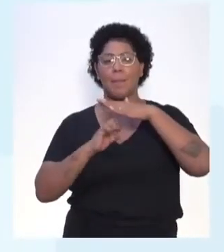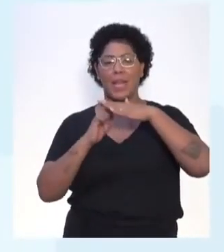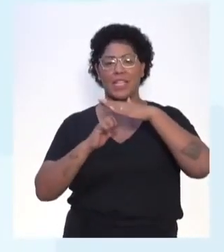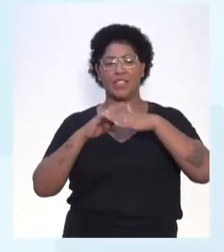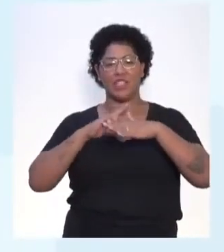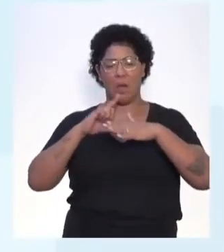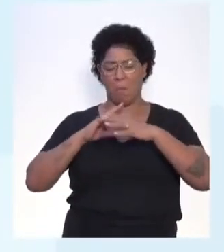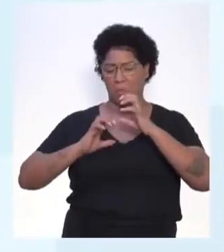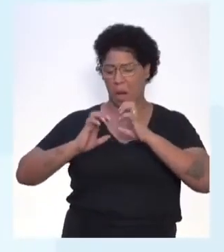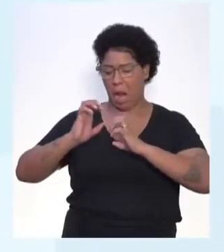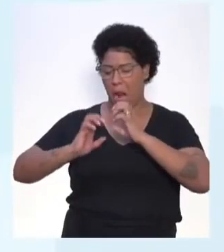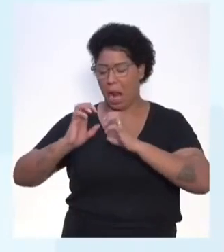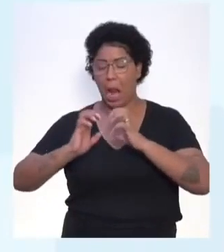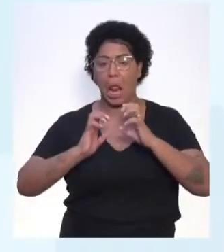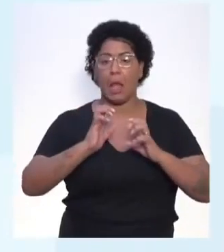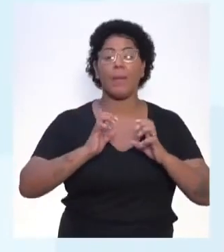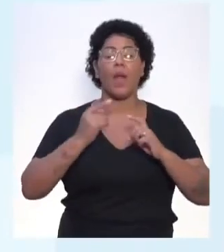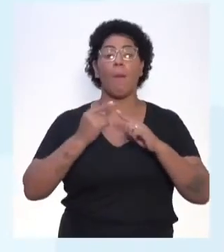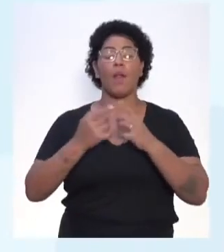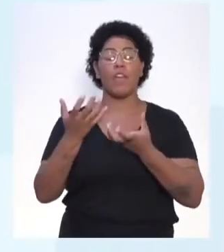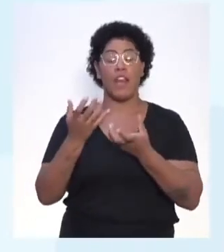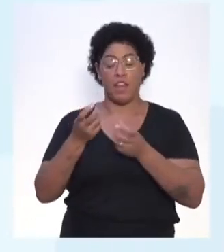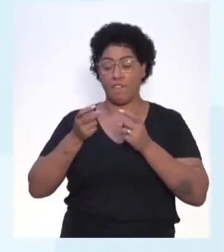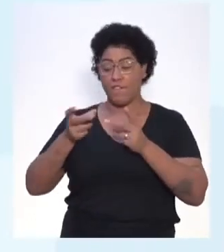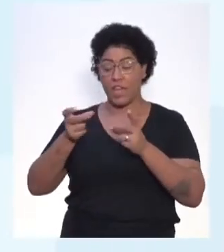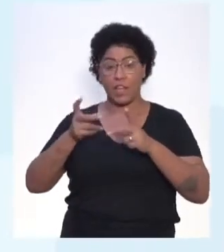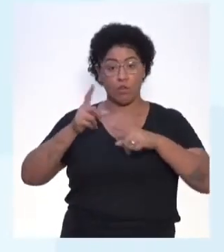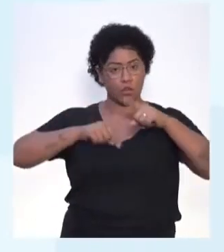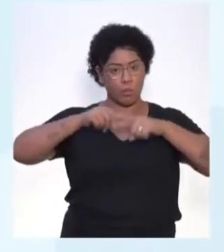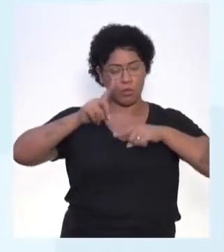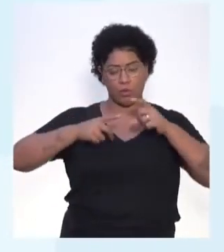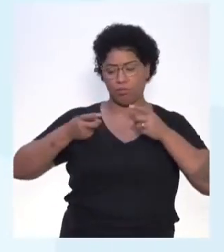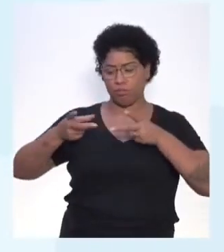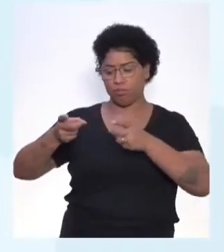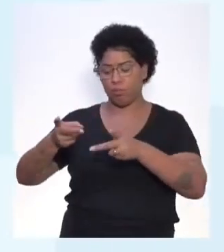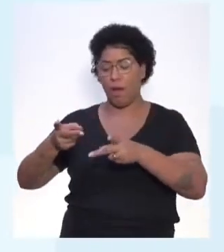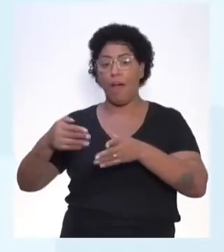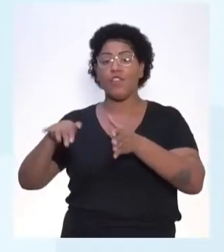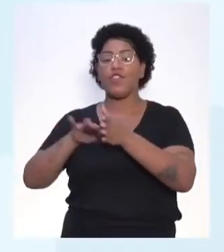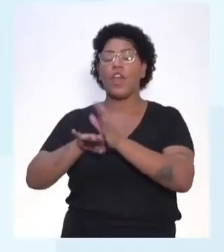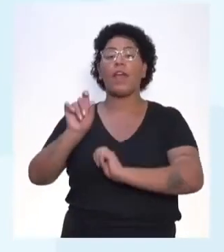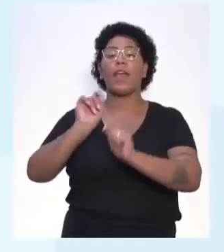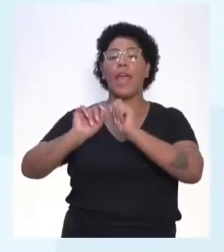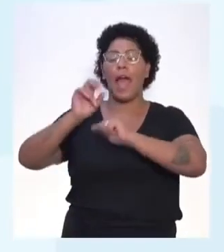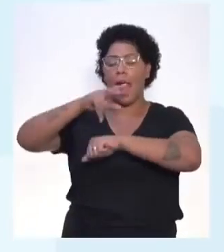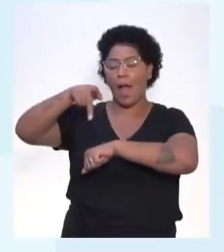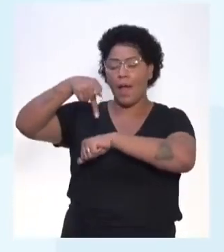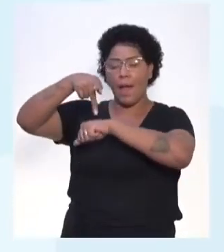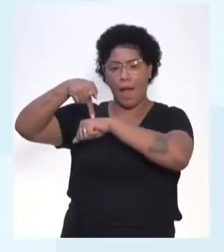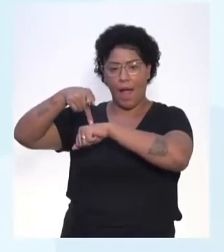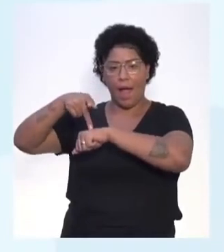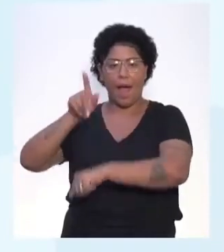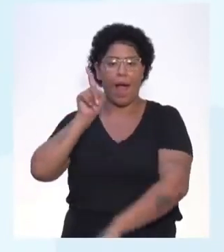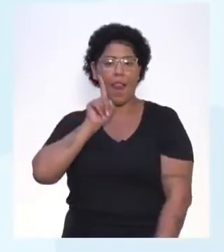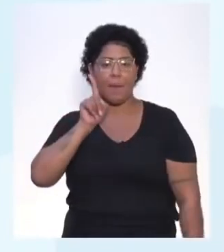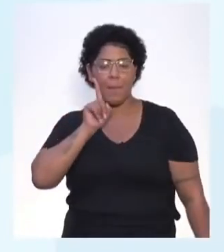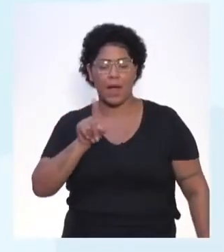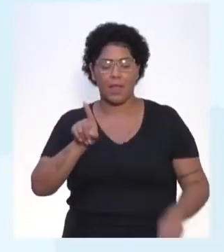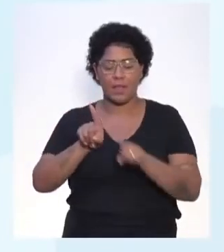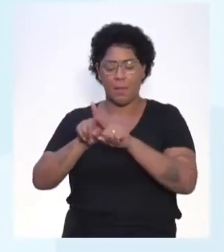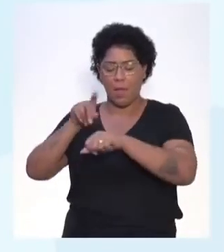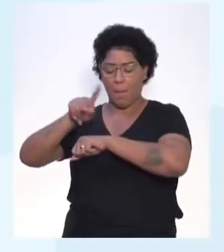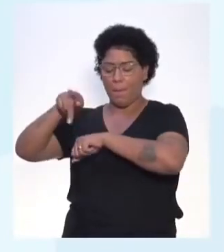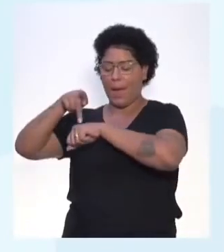sede, com aquela concorrência acirradíssima, e aí chega a Itália e a Alemanha também, né, querendo sentar na janelinha, né, desse